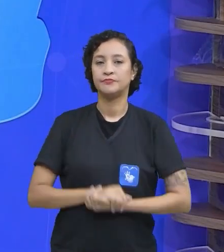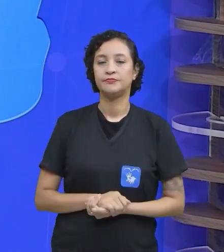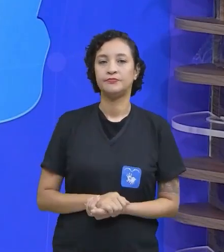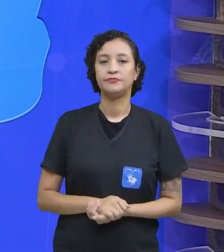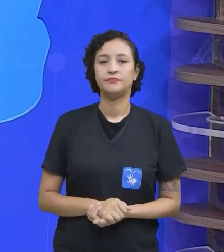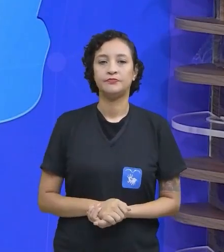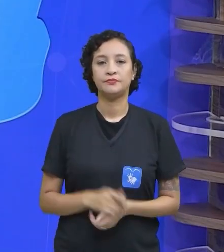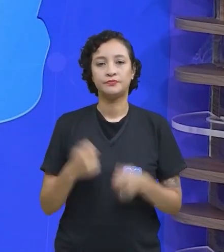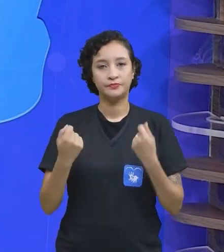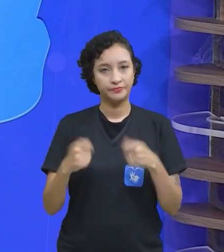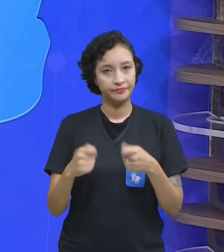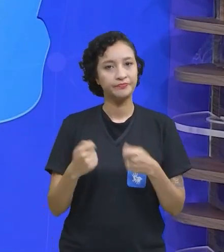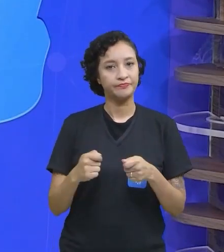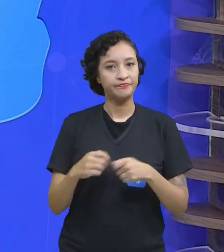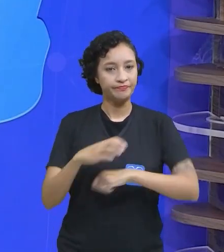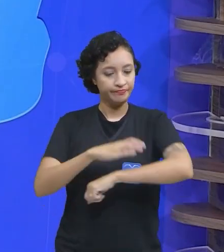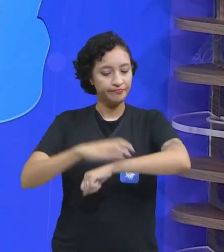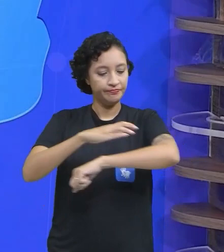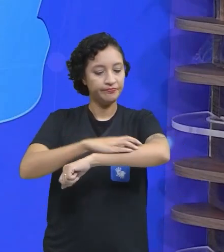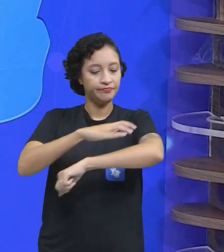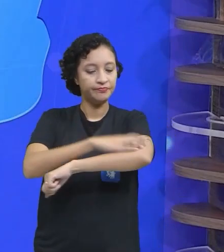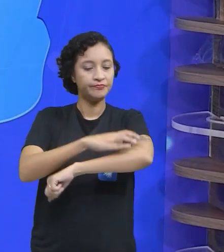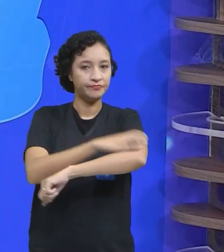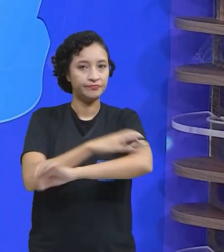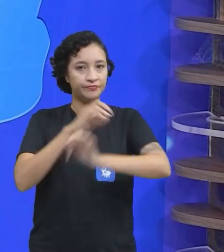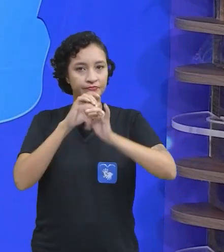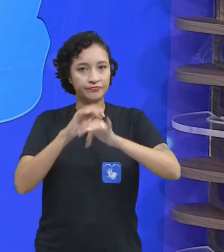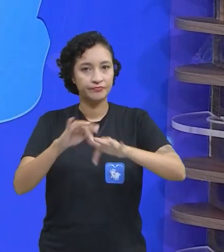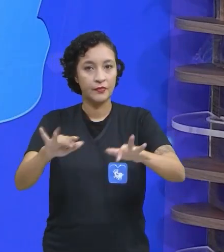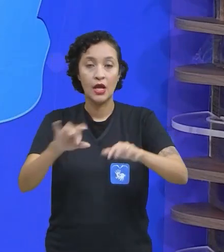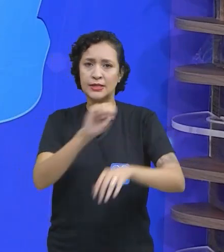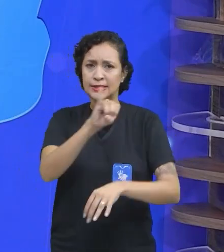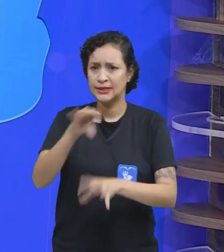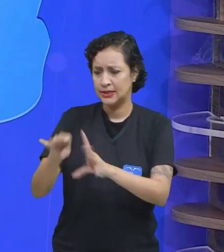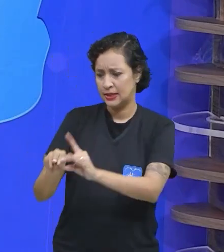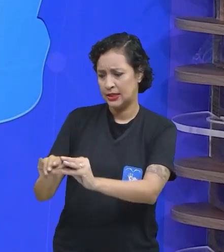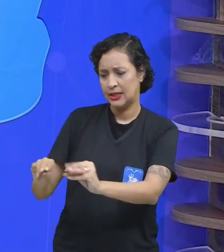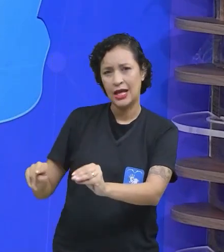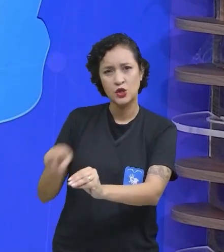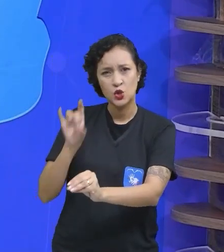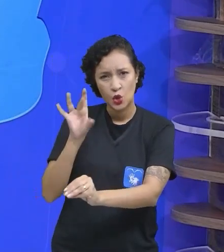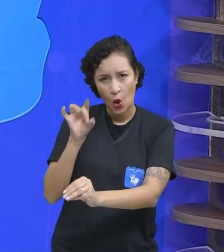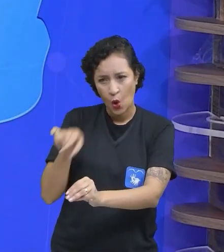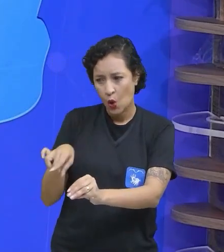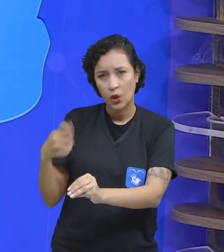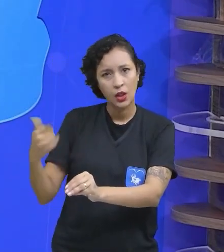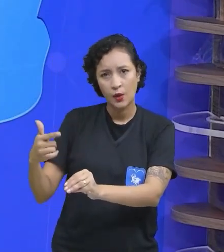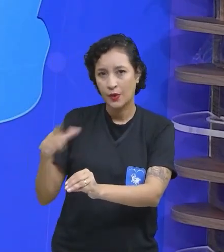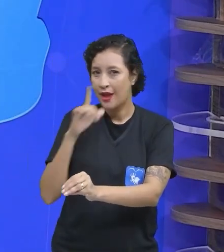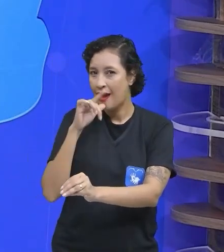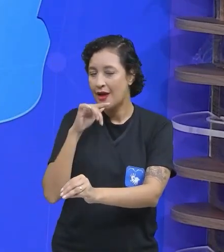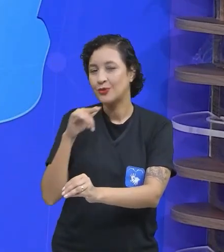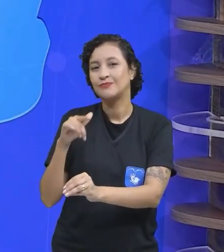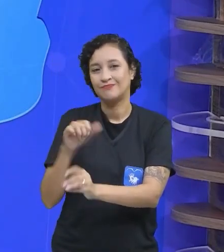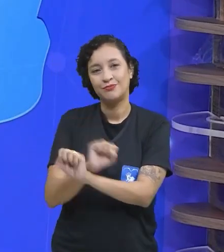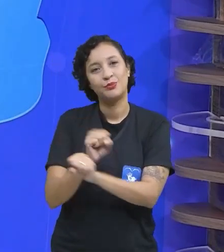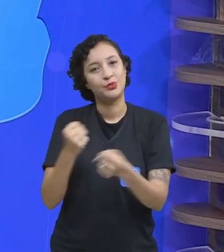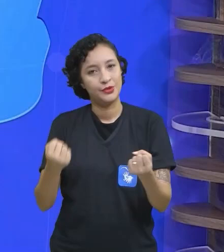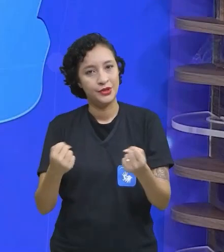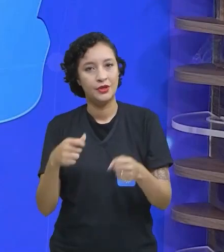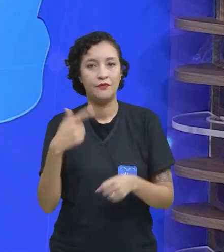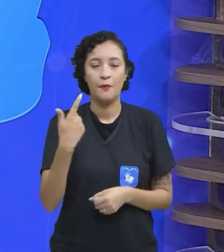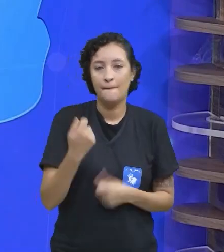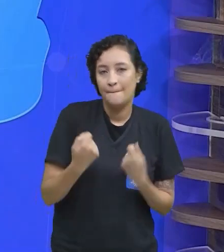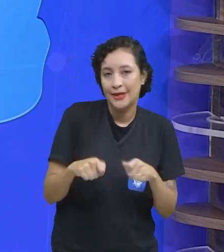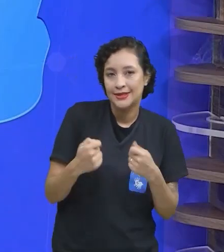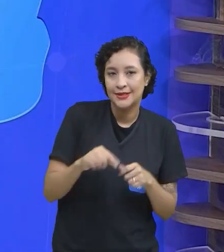que ele se reproduza. Porque se ele viver só em terra, ele não consegue se reproduzir. Ele precisa da água para gerar os girinos, por